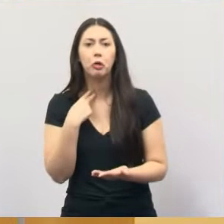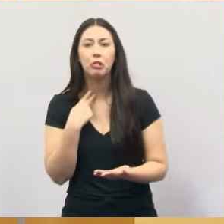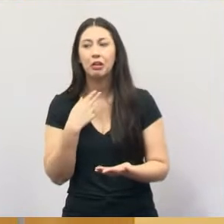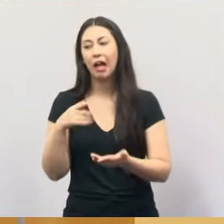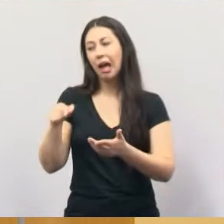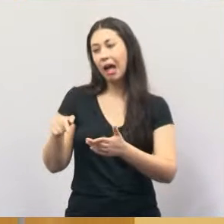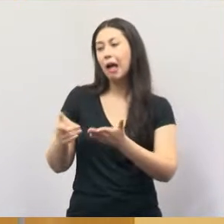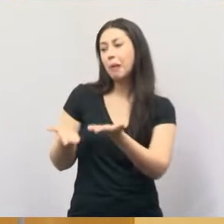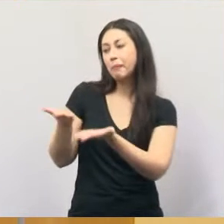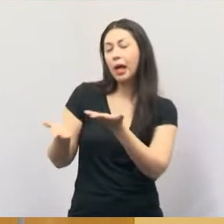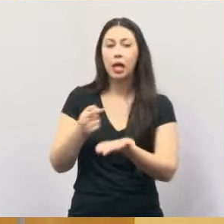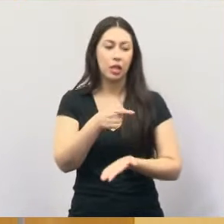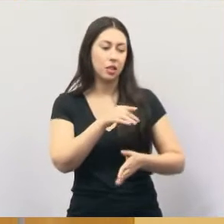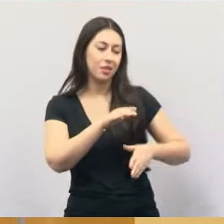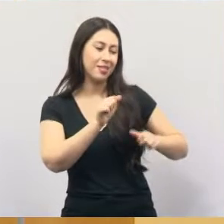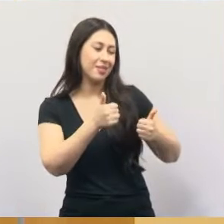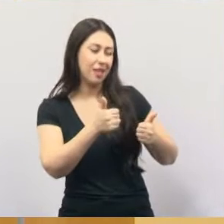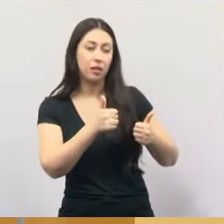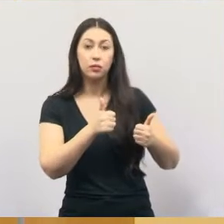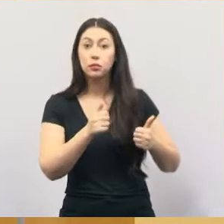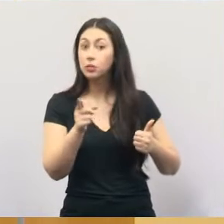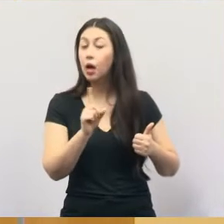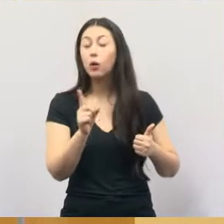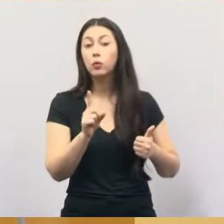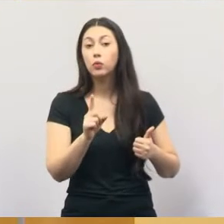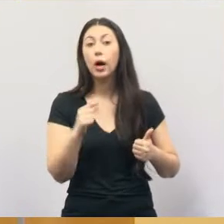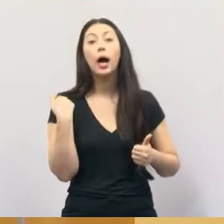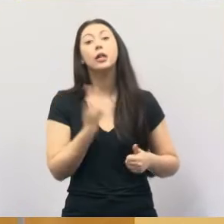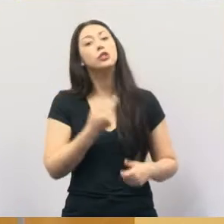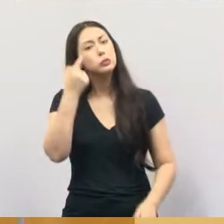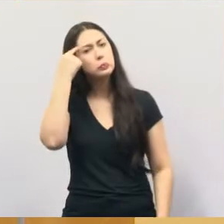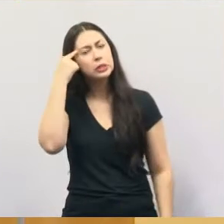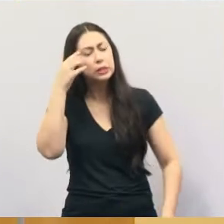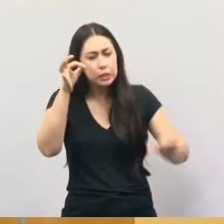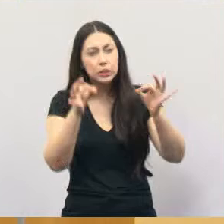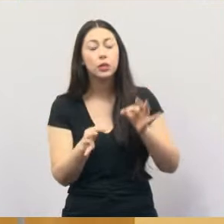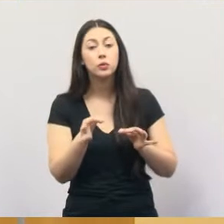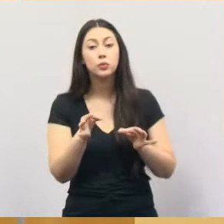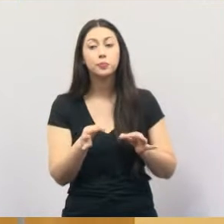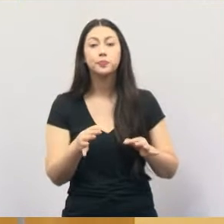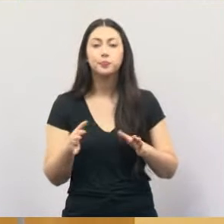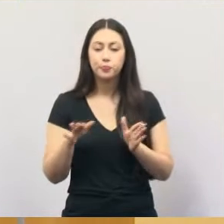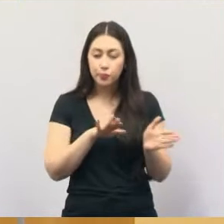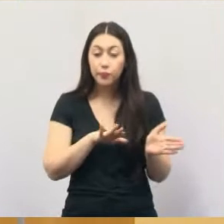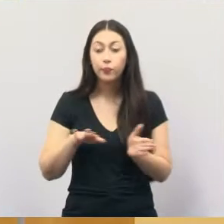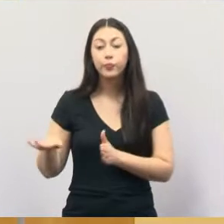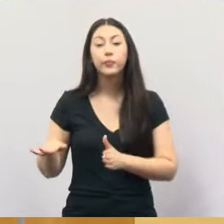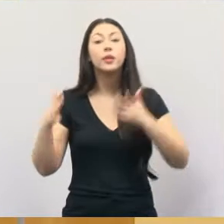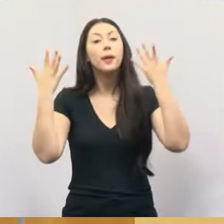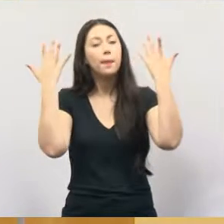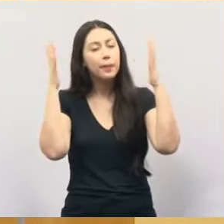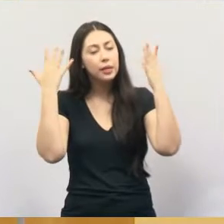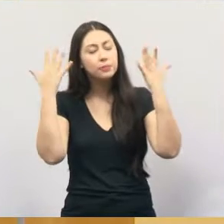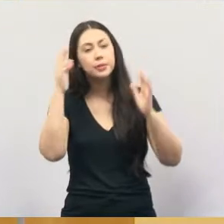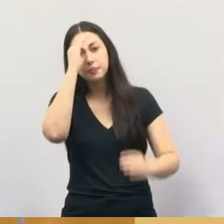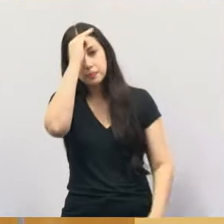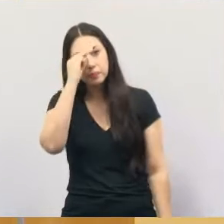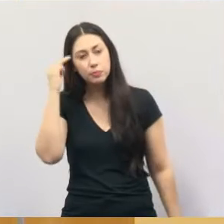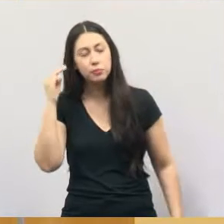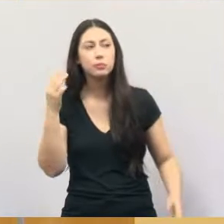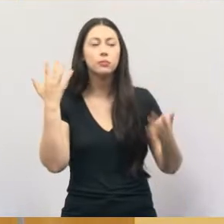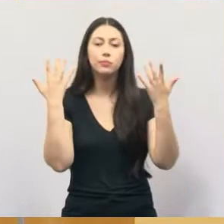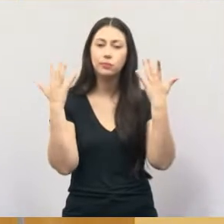esse apontamento e desse jeito que a gente pensa. Mas, voltando ao assunto, parabéns, Maria Amélia,